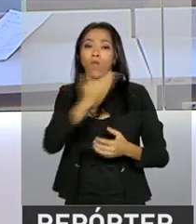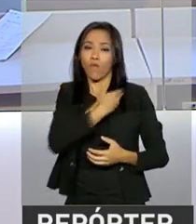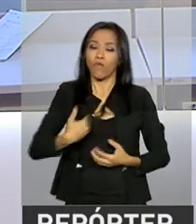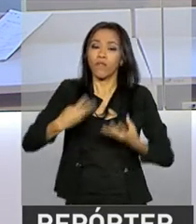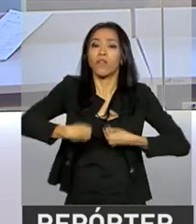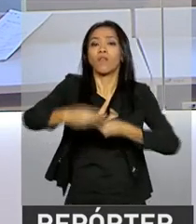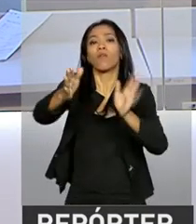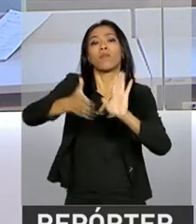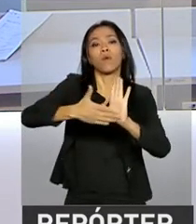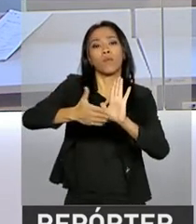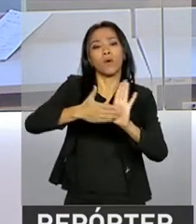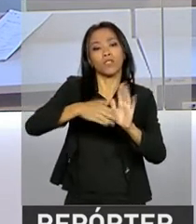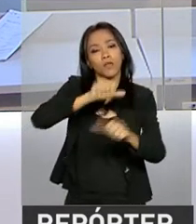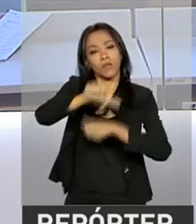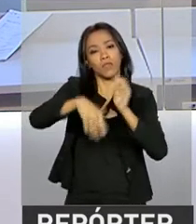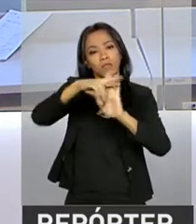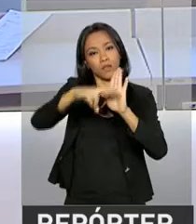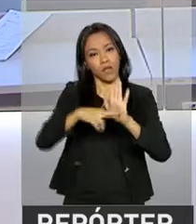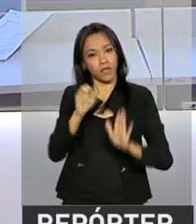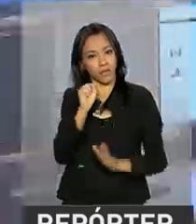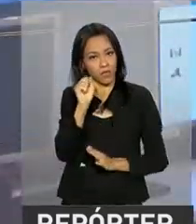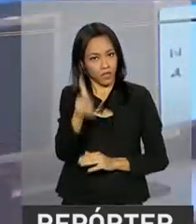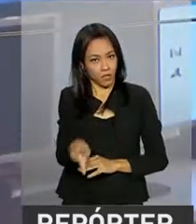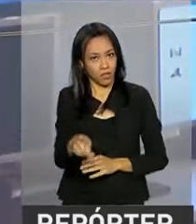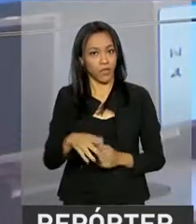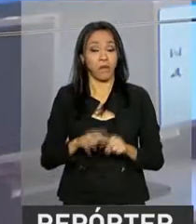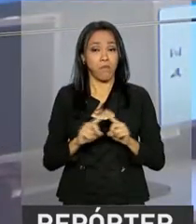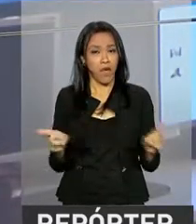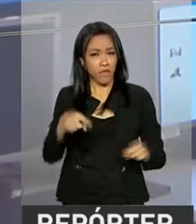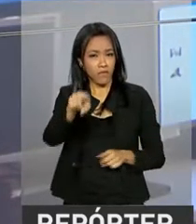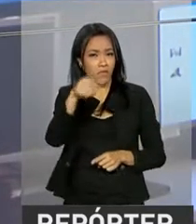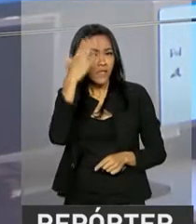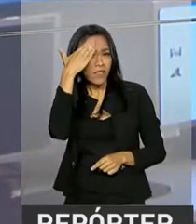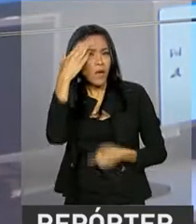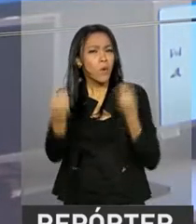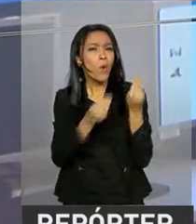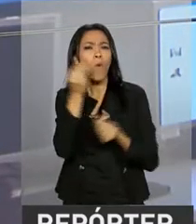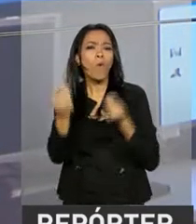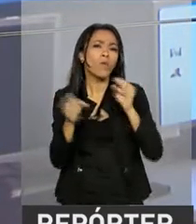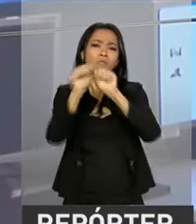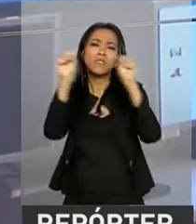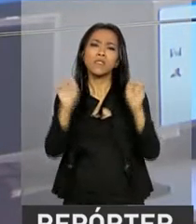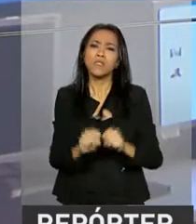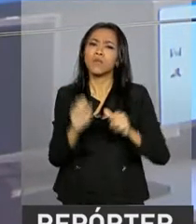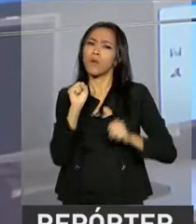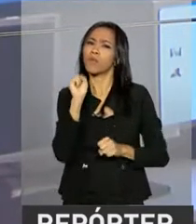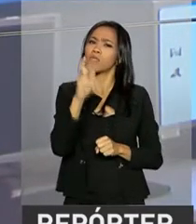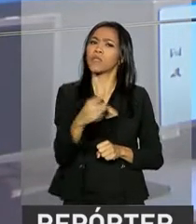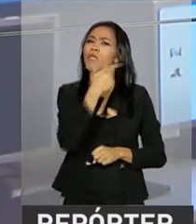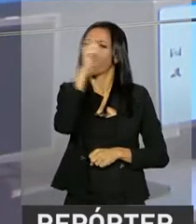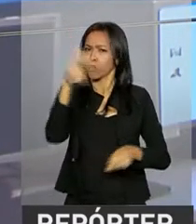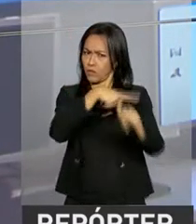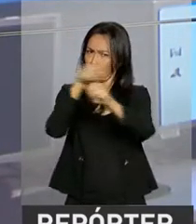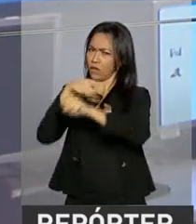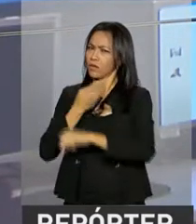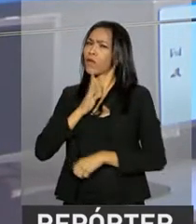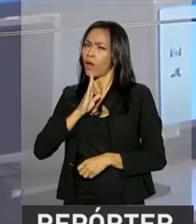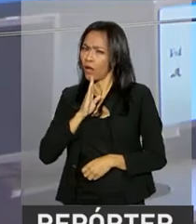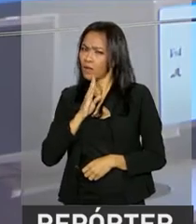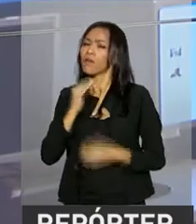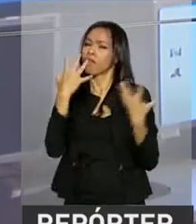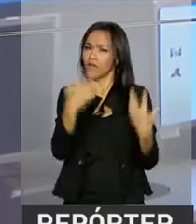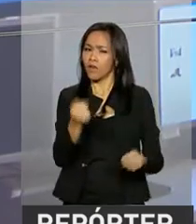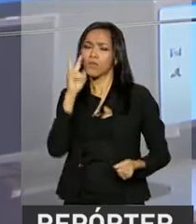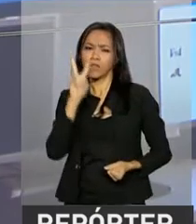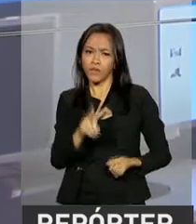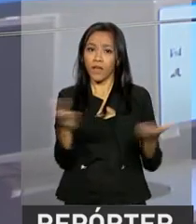uma proposta de reforma da Previdência. Mas você sabe como funciona o sistema de aposentadoria em outros países? Vamos